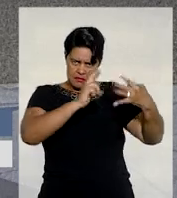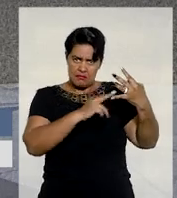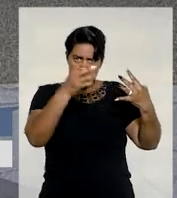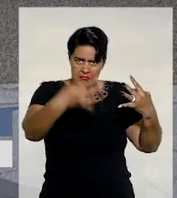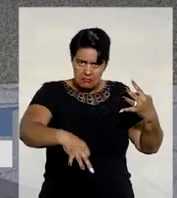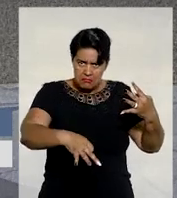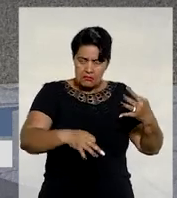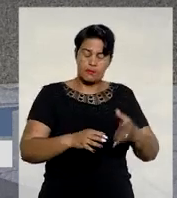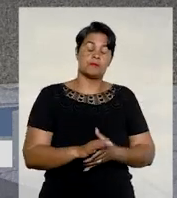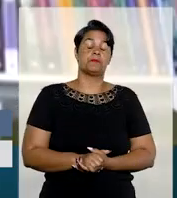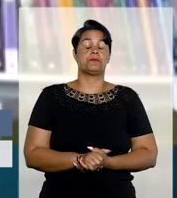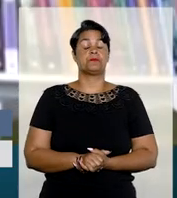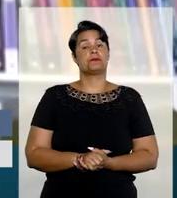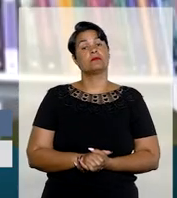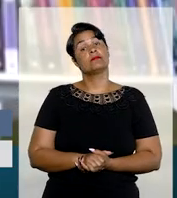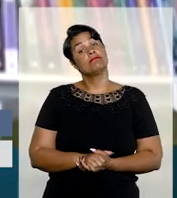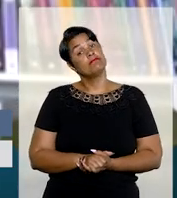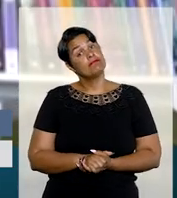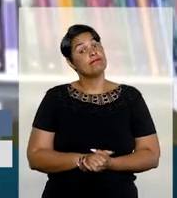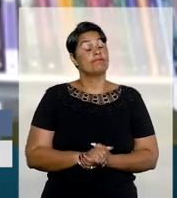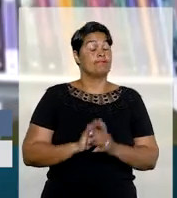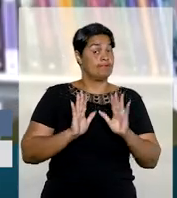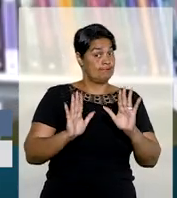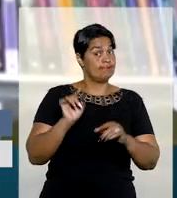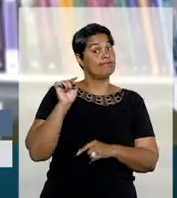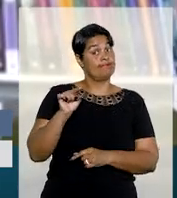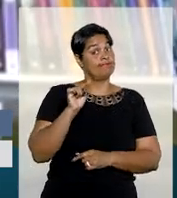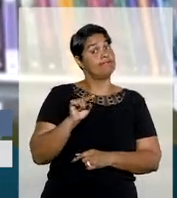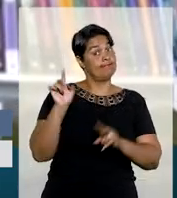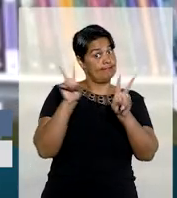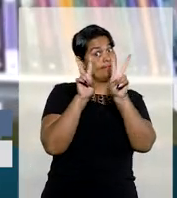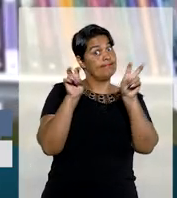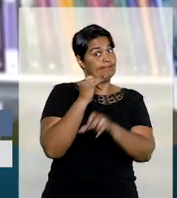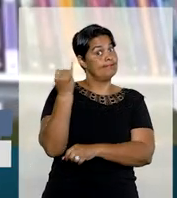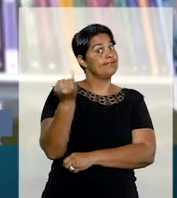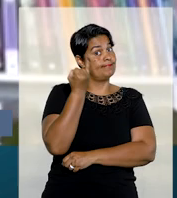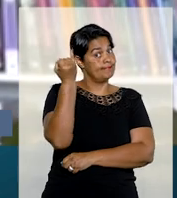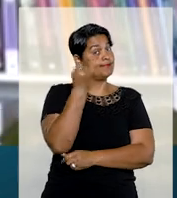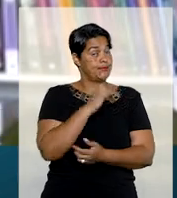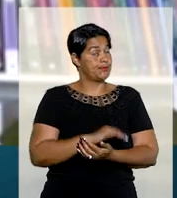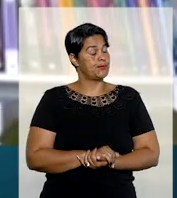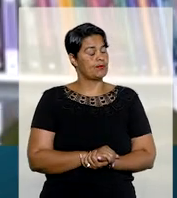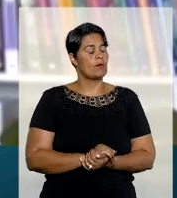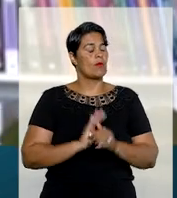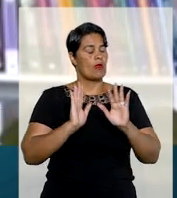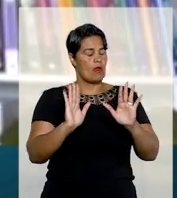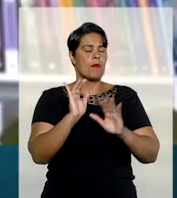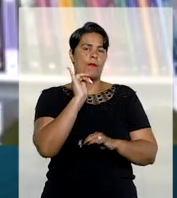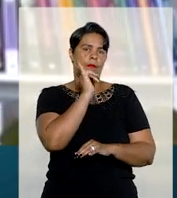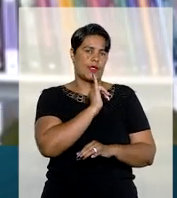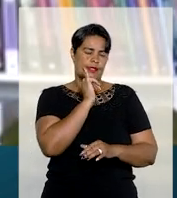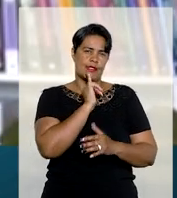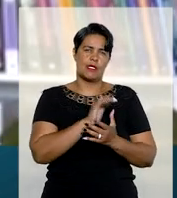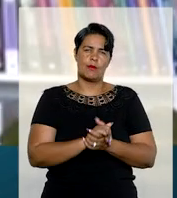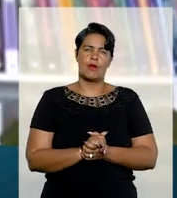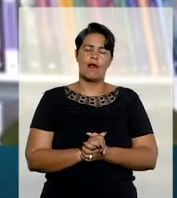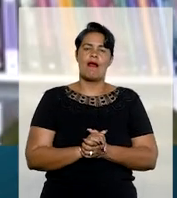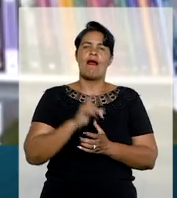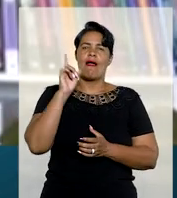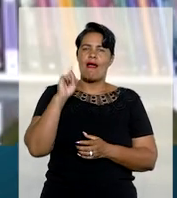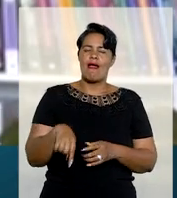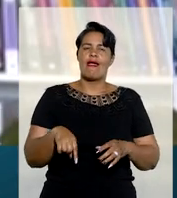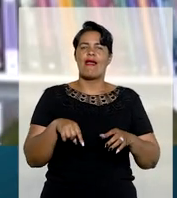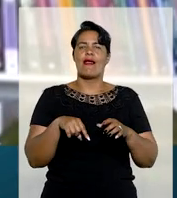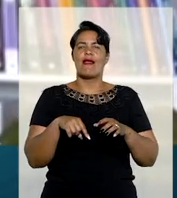do recurso? Nesse caso, Fátima, essa questão é bem importante. Nós estamos diante do que chamamos de pré-questionamento, né?